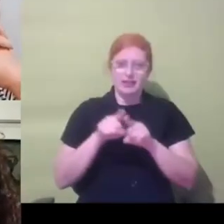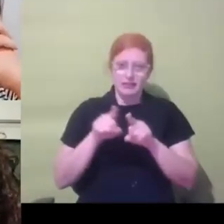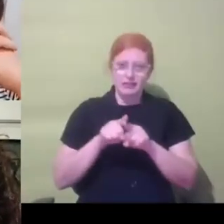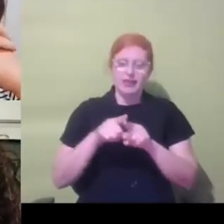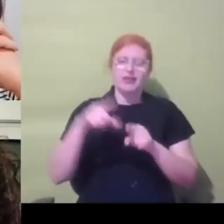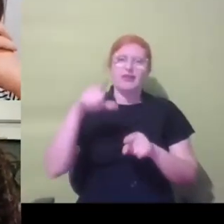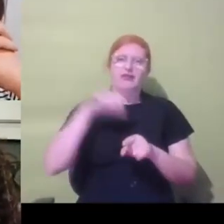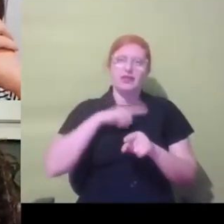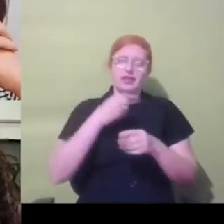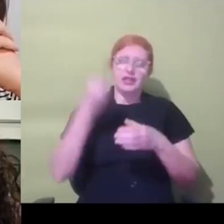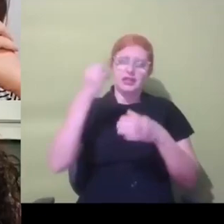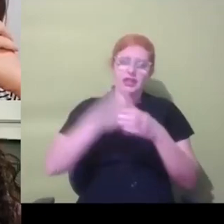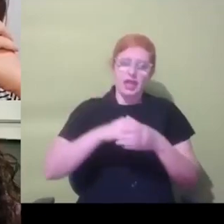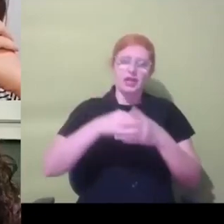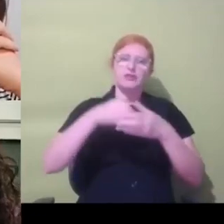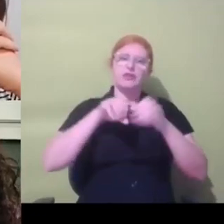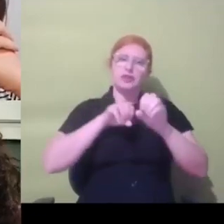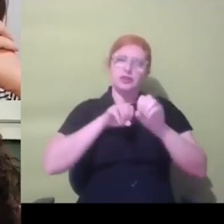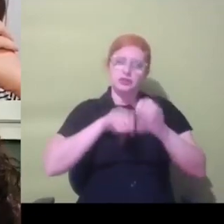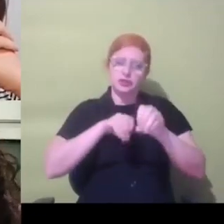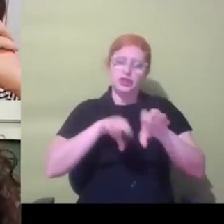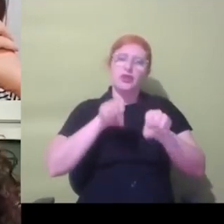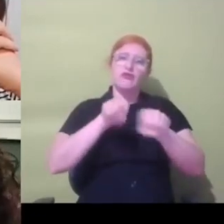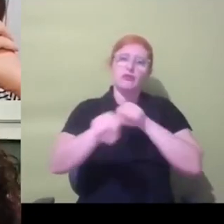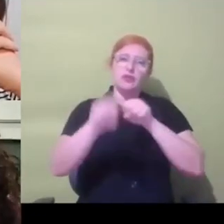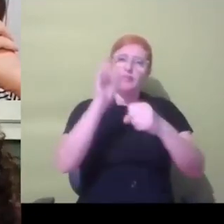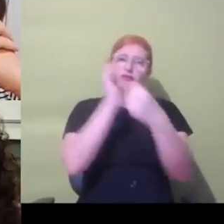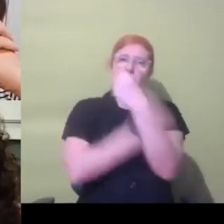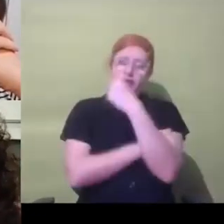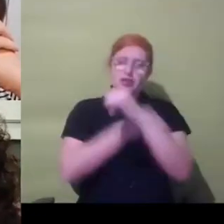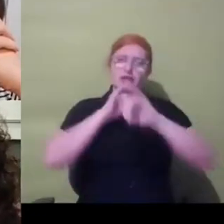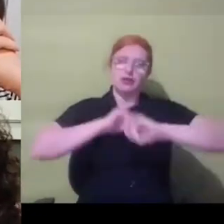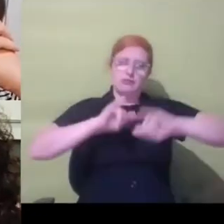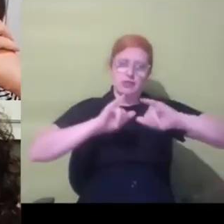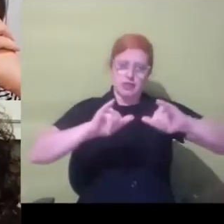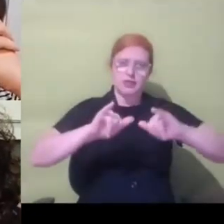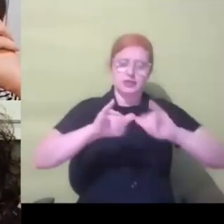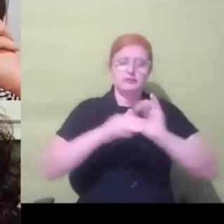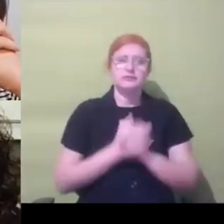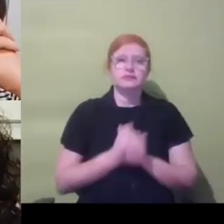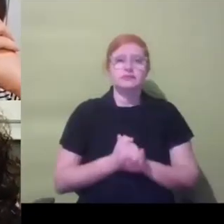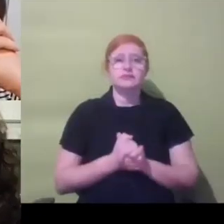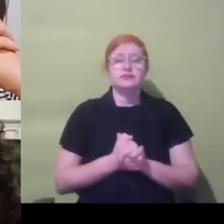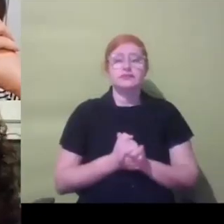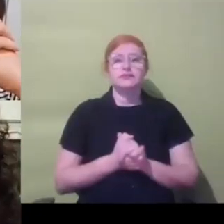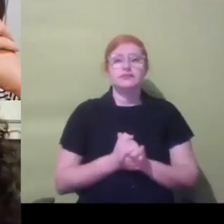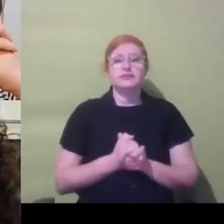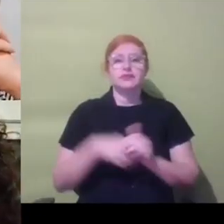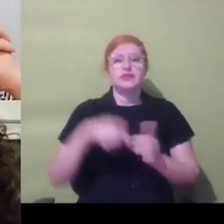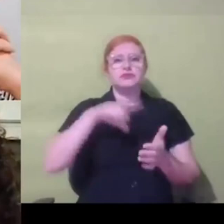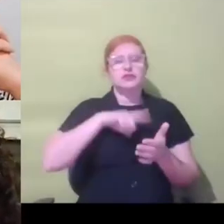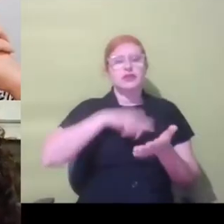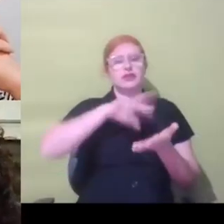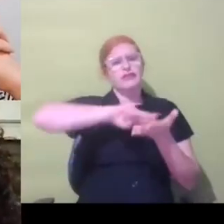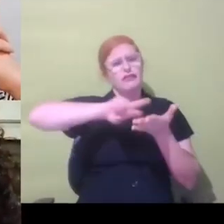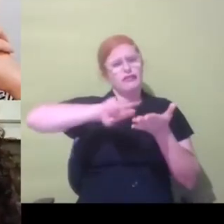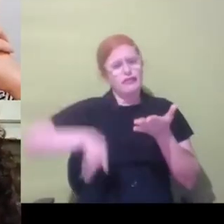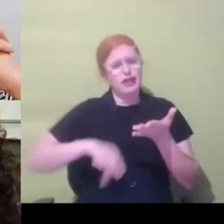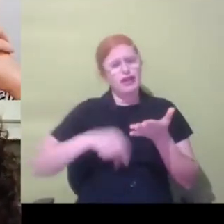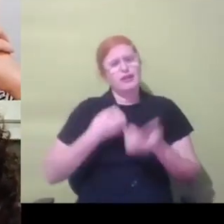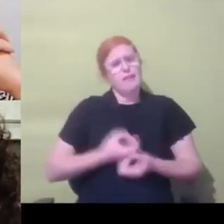nessa linguagem, dessa educação, dessa formação feminista da campanha, né? E que a gente vai estar trazendo várias